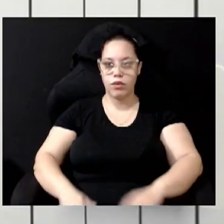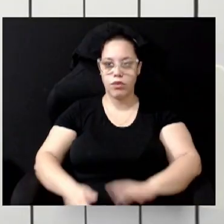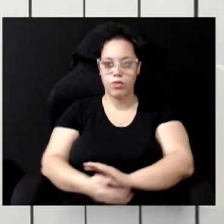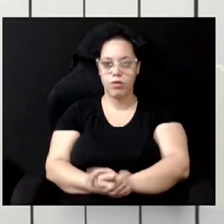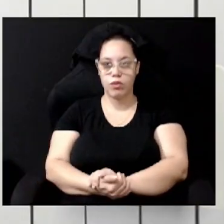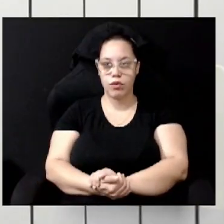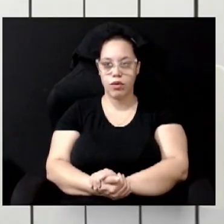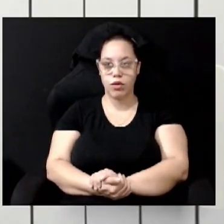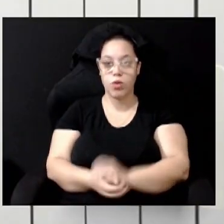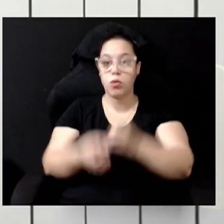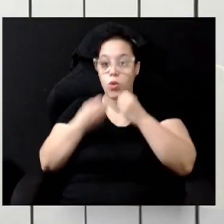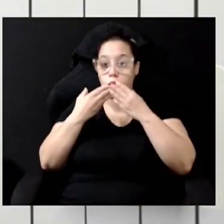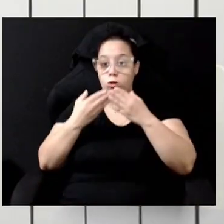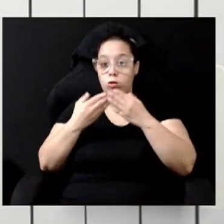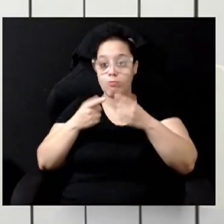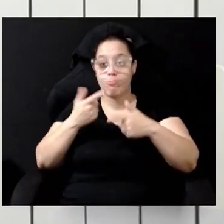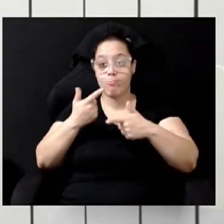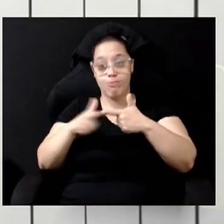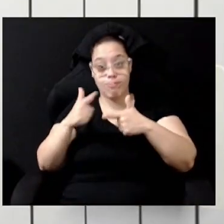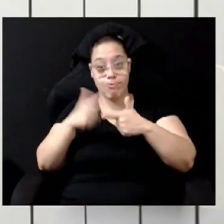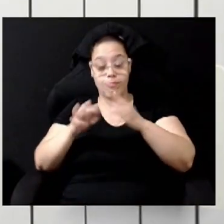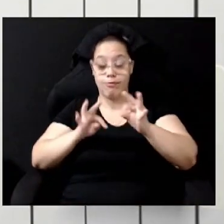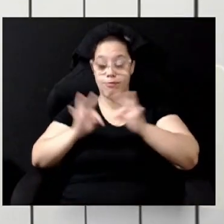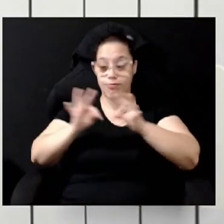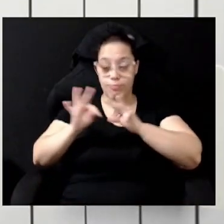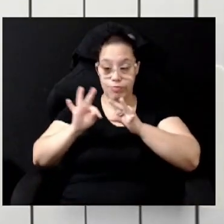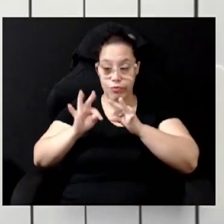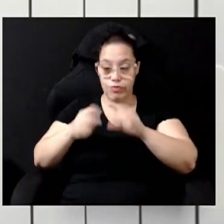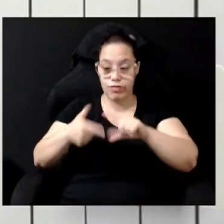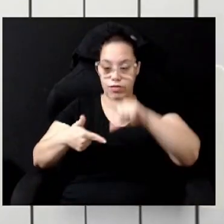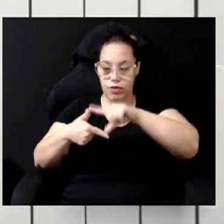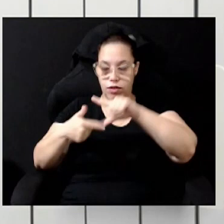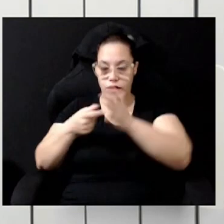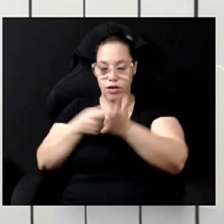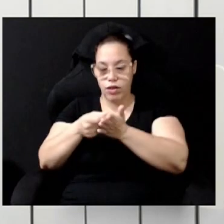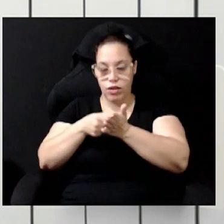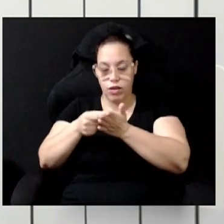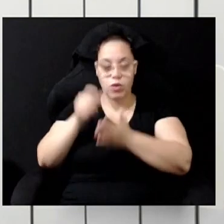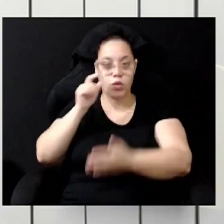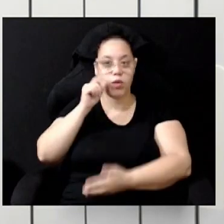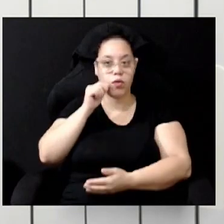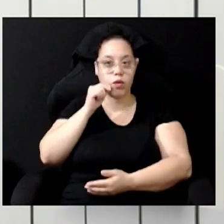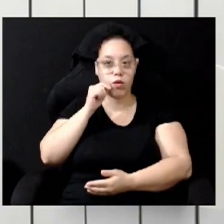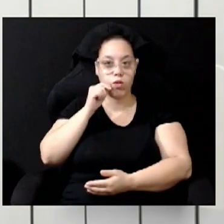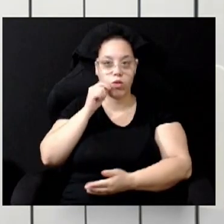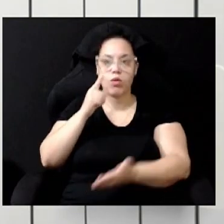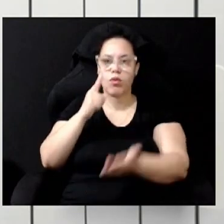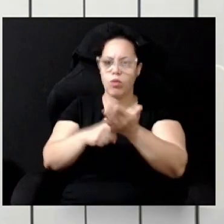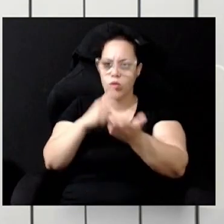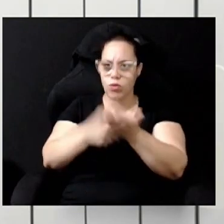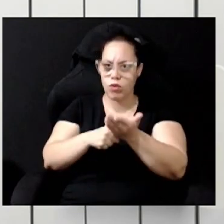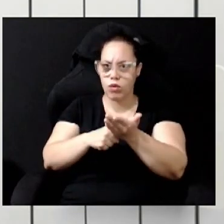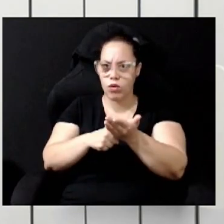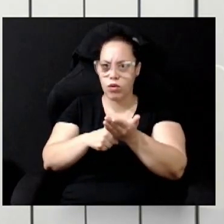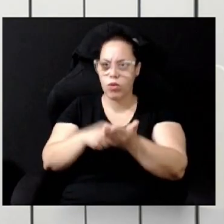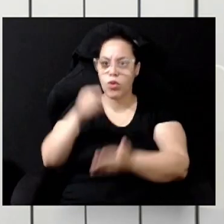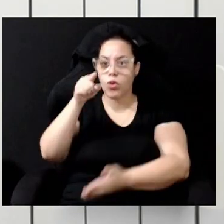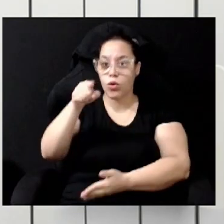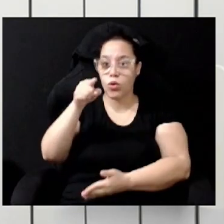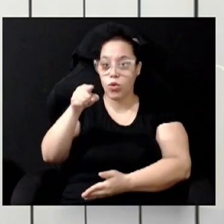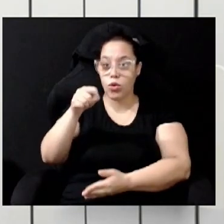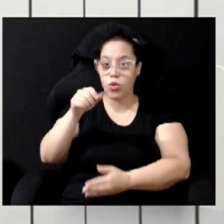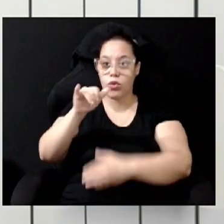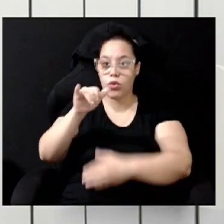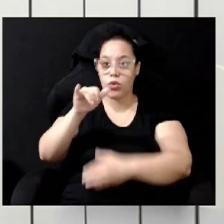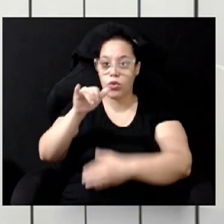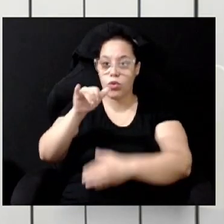Bom, tivemos um problema técnico durante o quadro Na Ponta do Lápis, mas eu faço um compromisso aqui com você no YouTube da TV